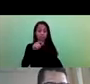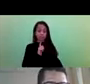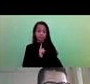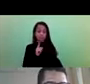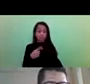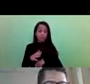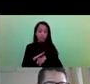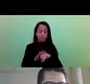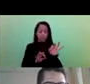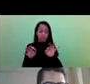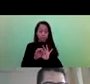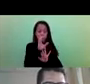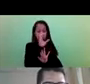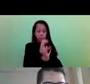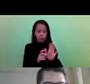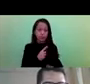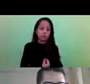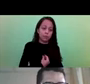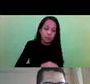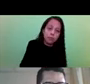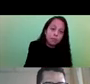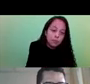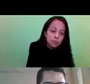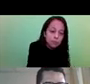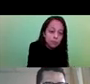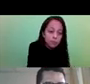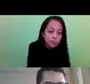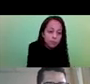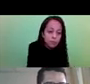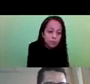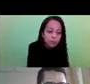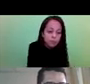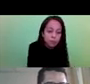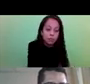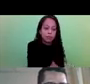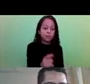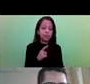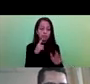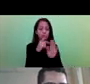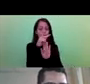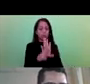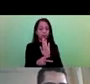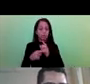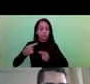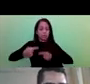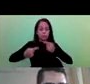nossa matriz, a elaboração do nosso projeto político-pedagógico.